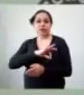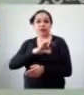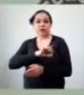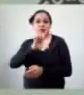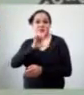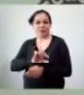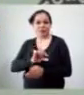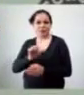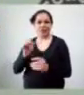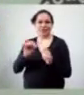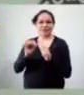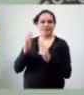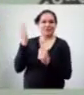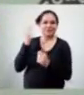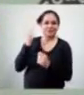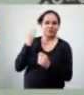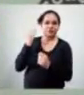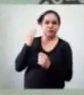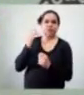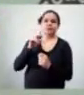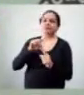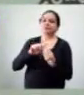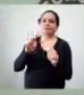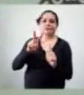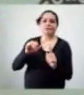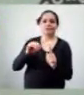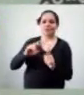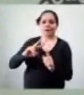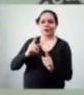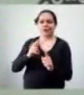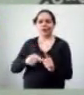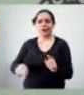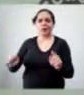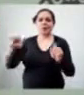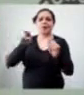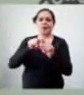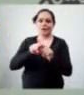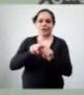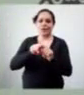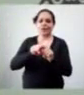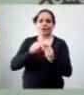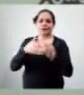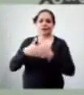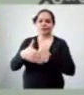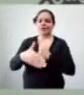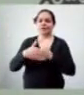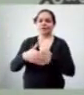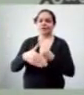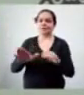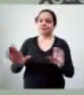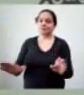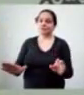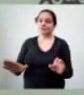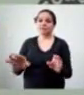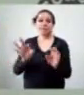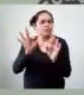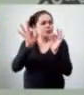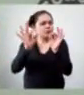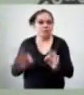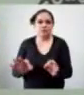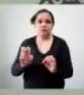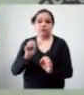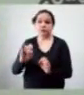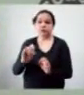quando será isso recuperado ao longo do tempo e até mais agravado. É muito certo que se há uma